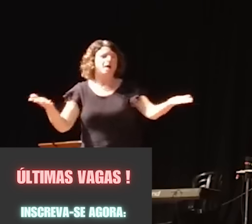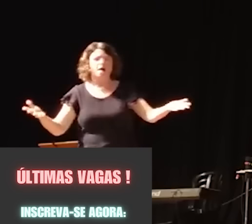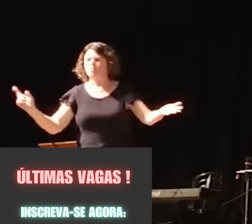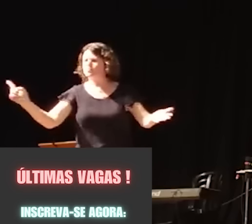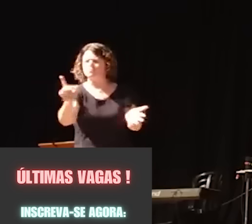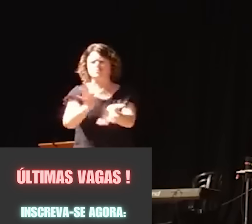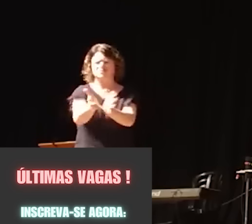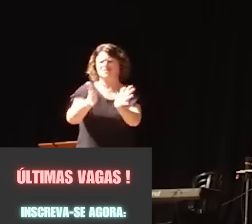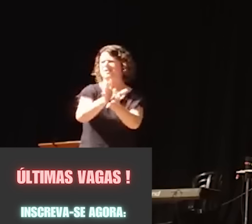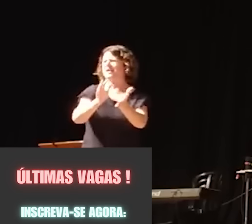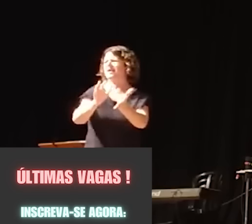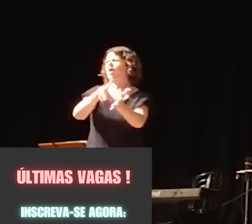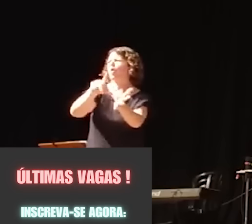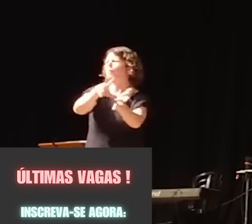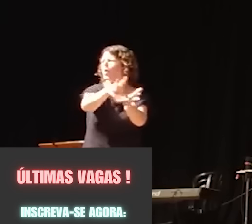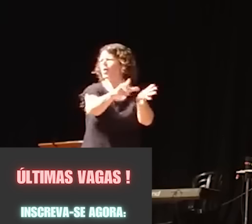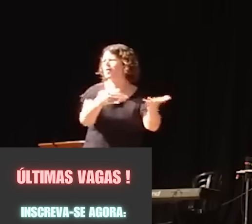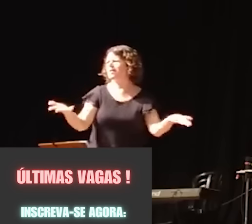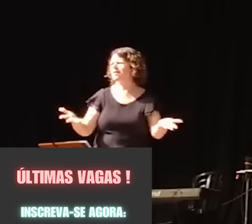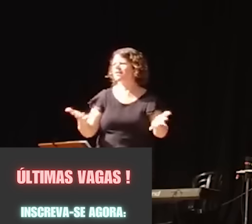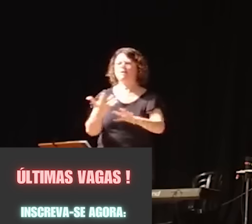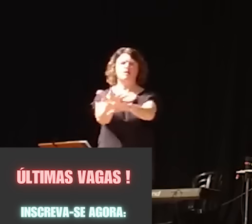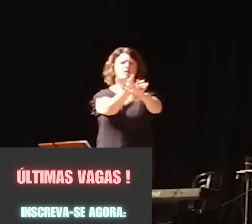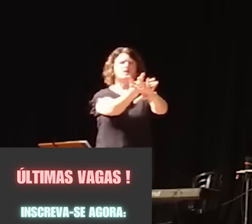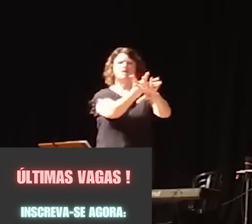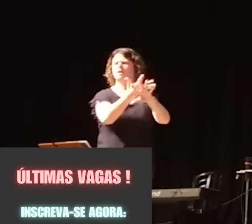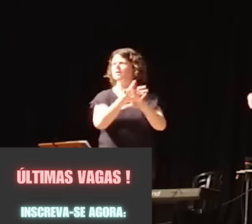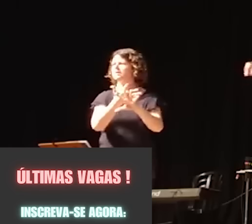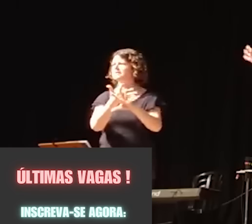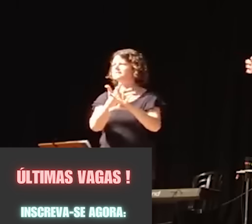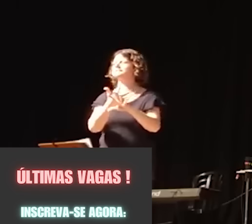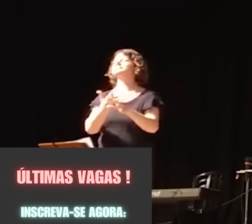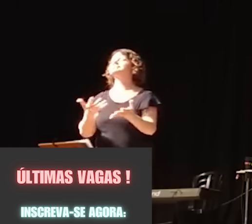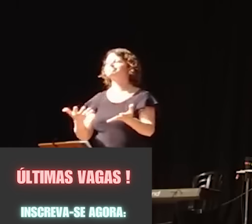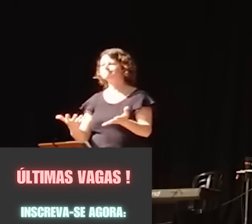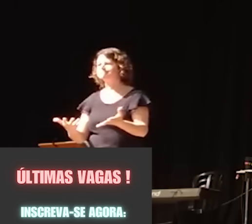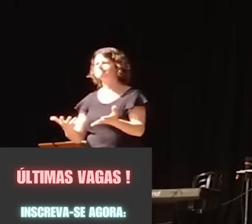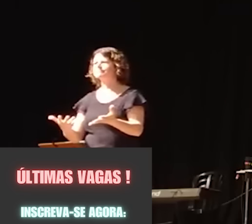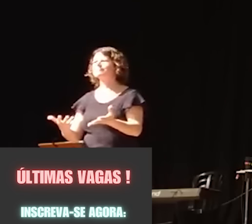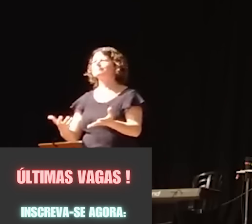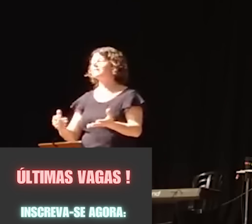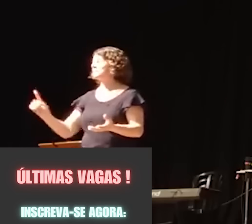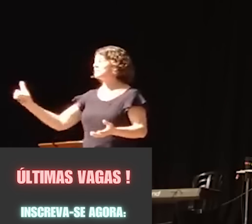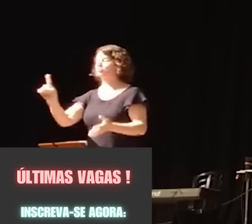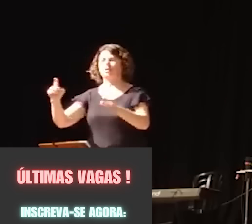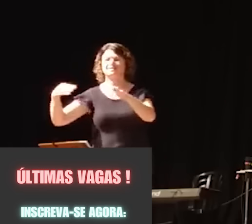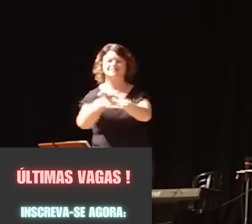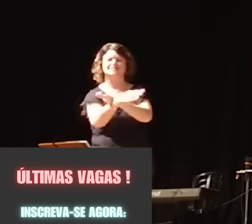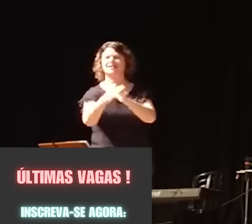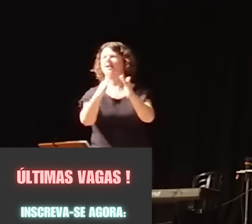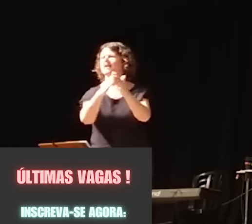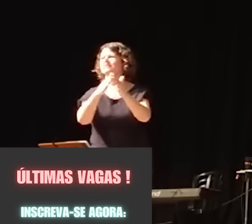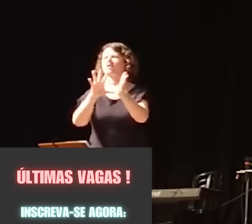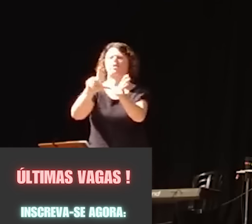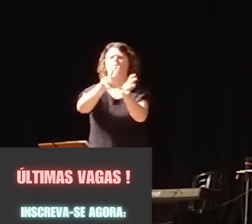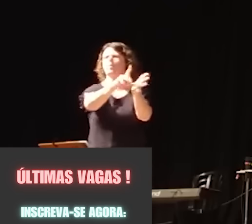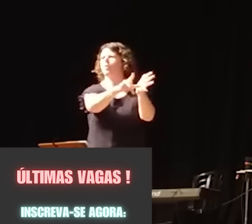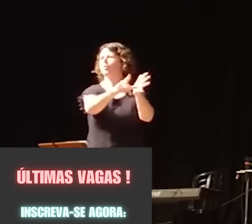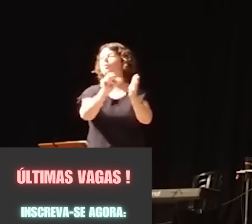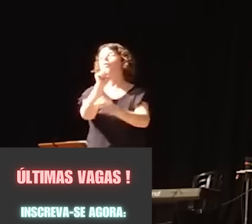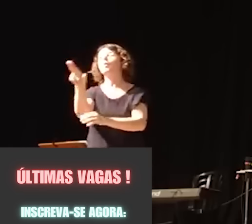você tinha alguém entrou na sua casa e levou seus bens pior do que isso alguém levou